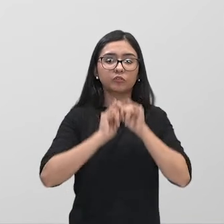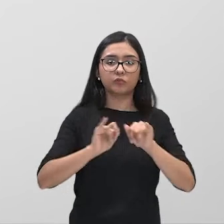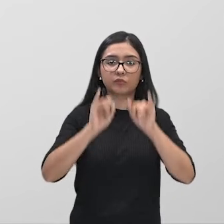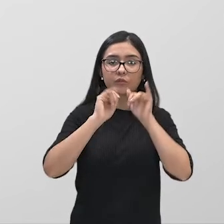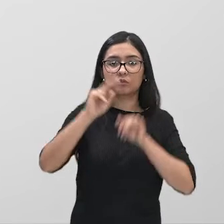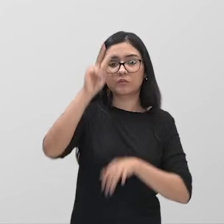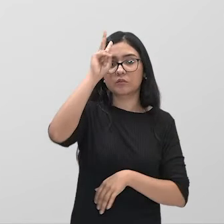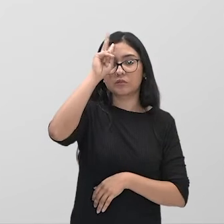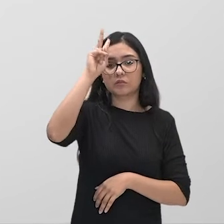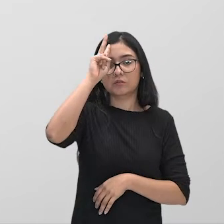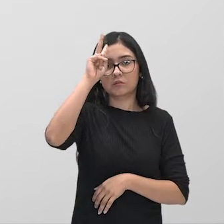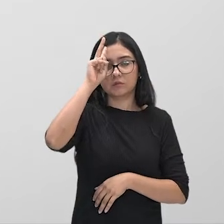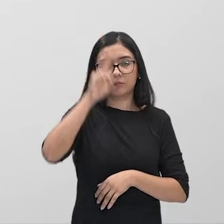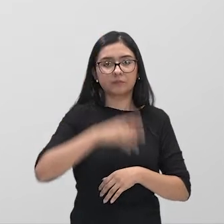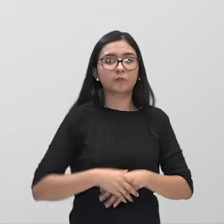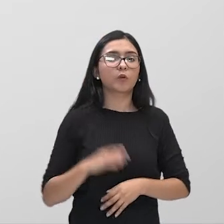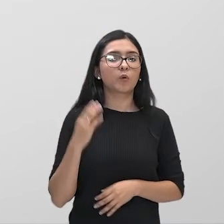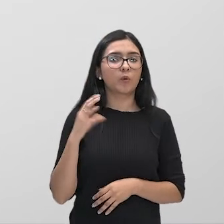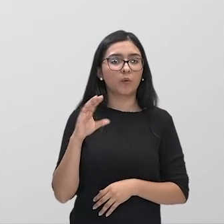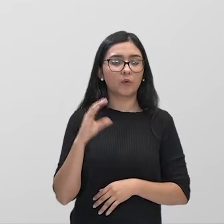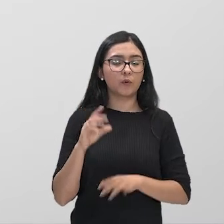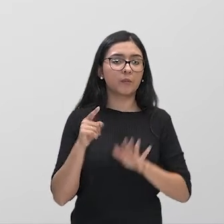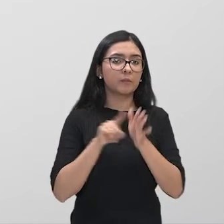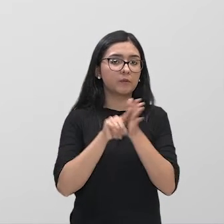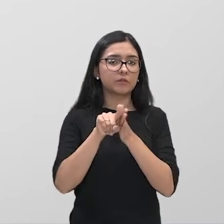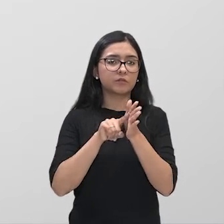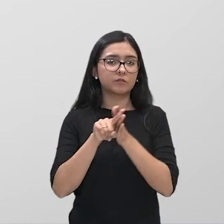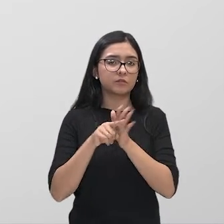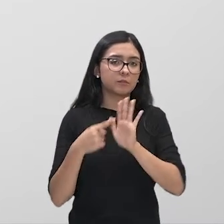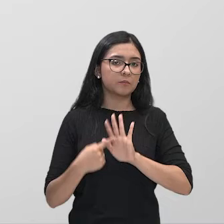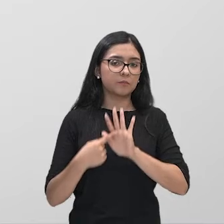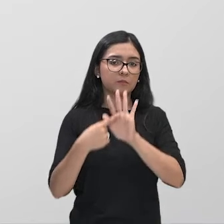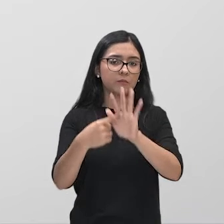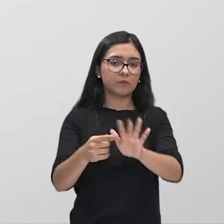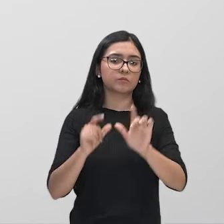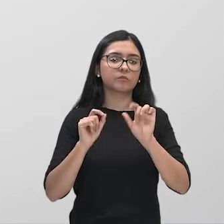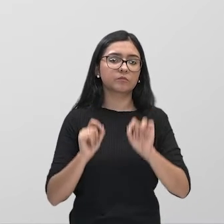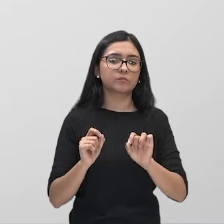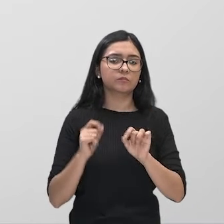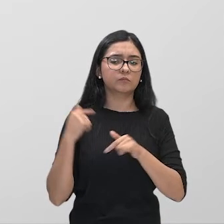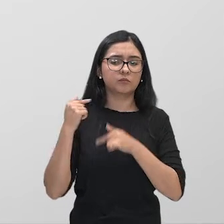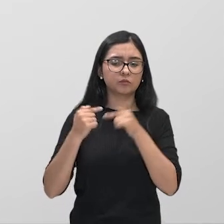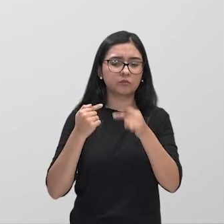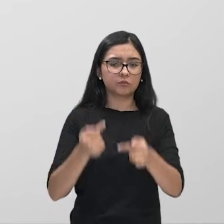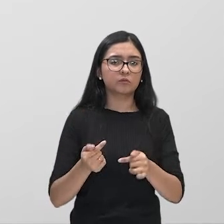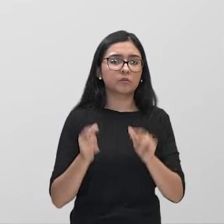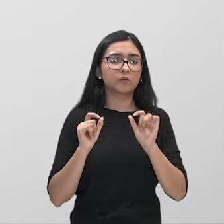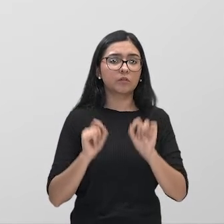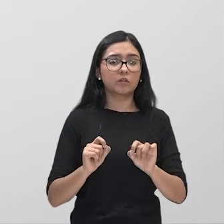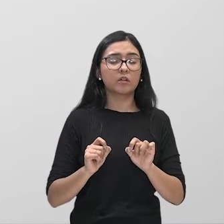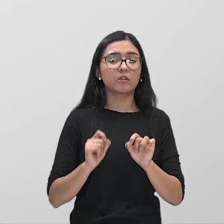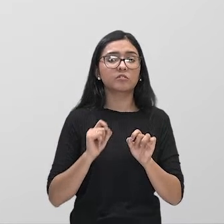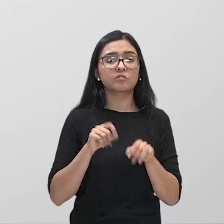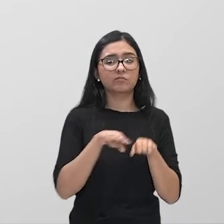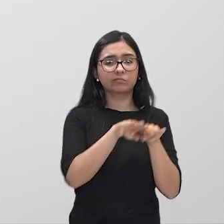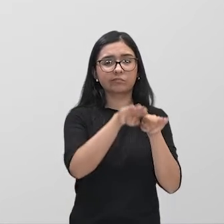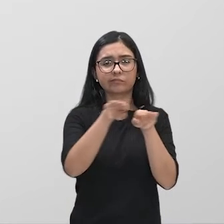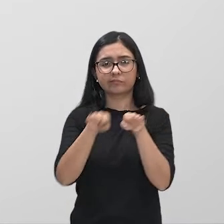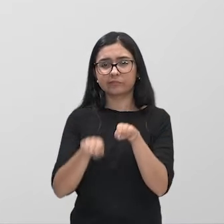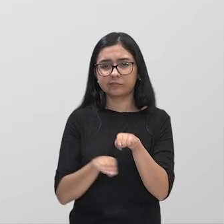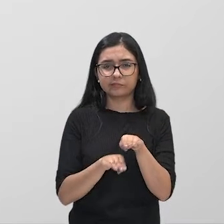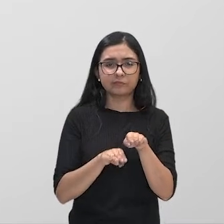segunda-feira na Colômbia. A pesquisa destaca uma nova geração de desigualdades em torno